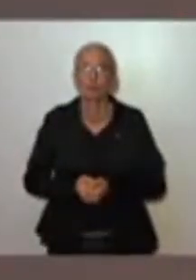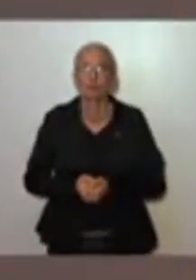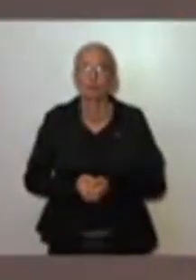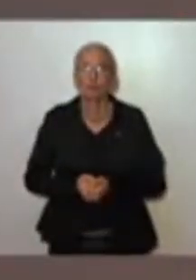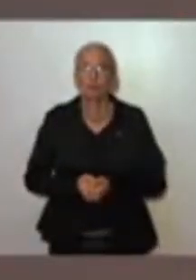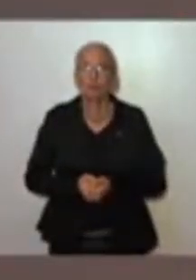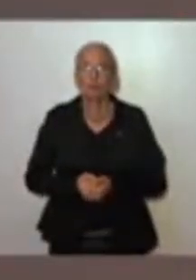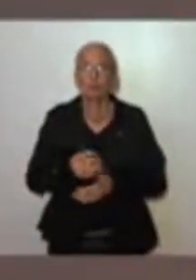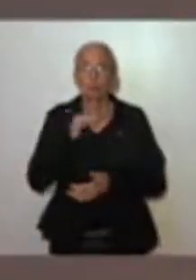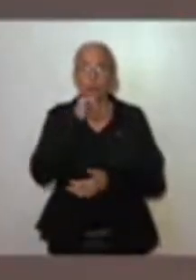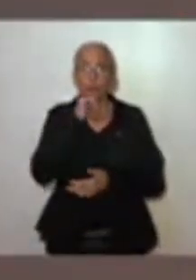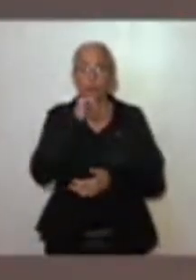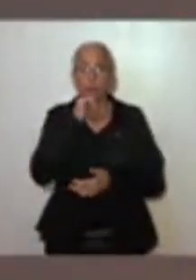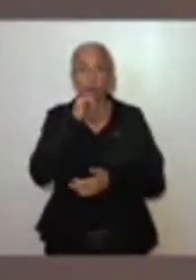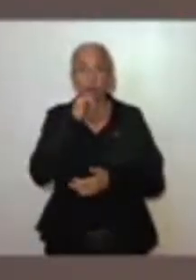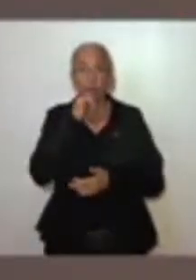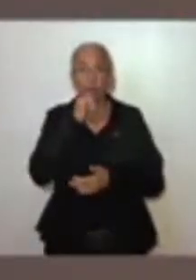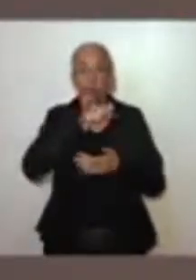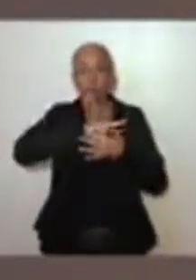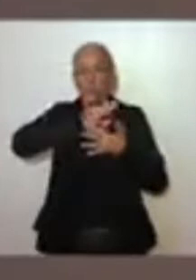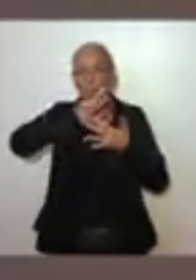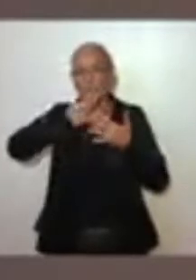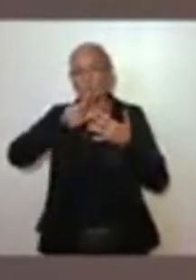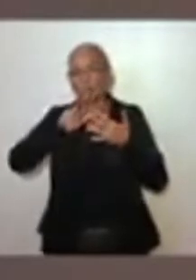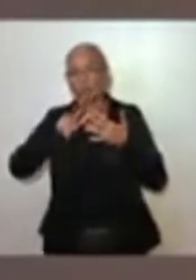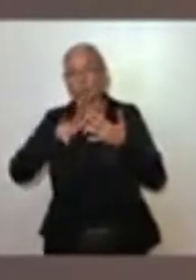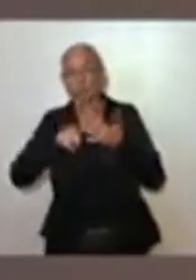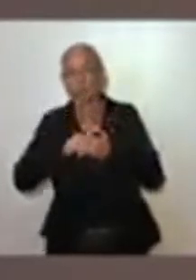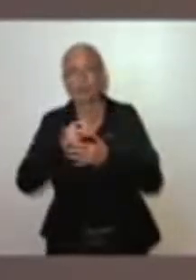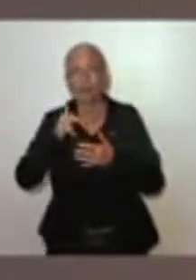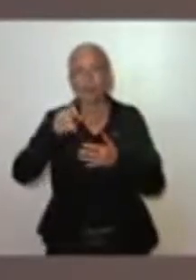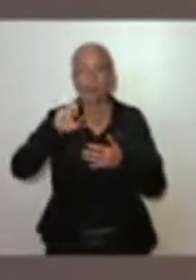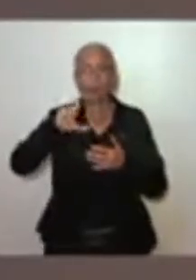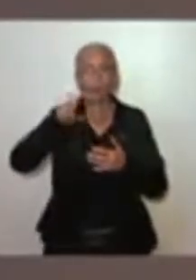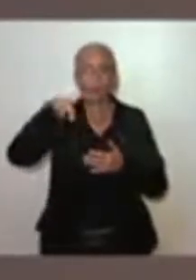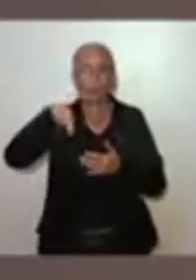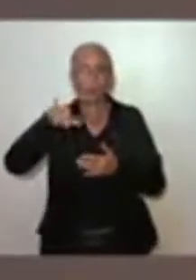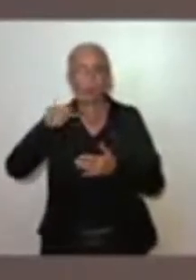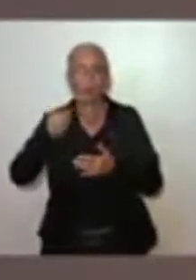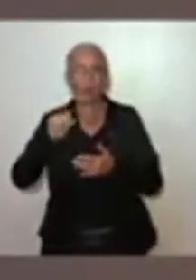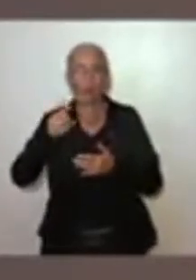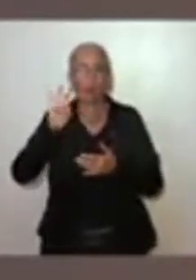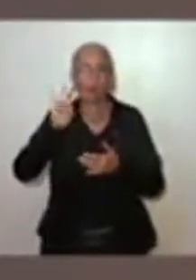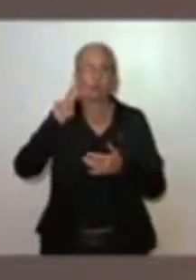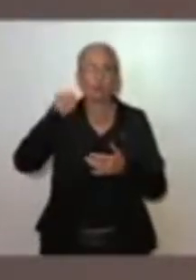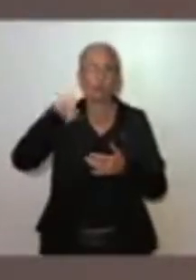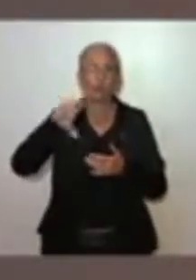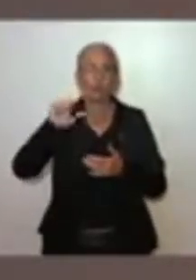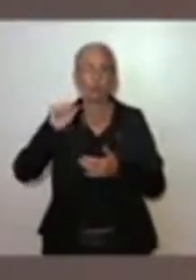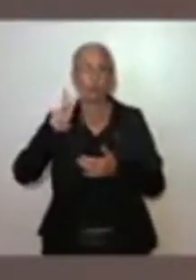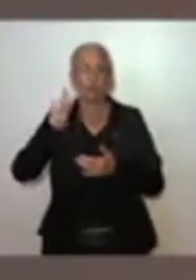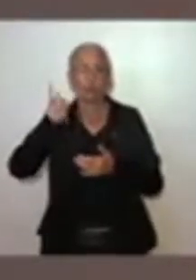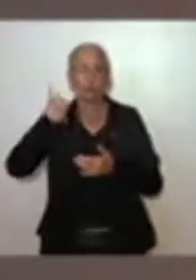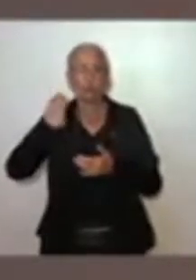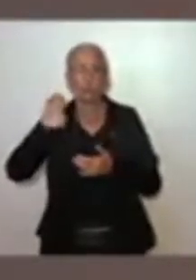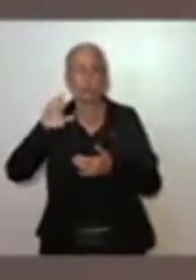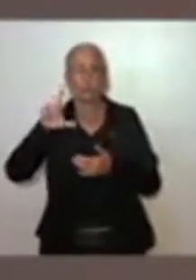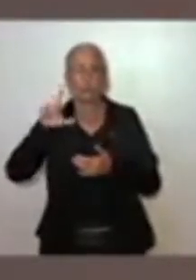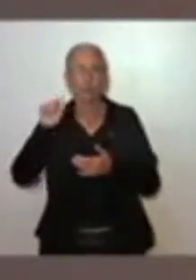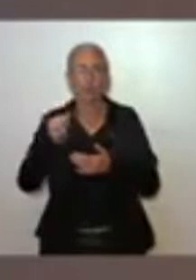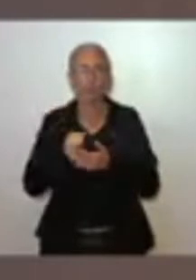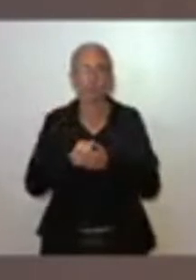o e os exemplos se multiplicam Hungria Polônia Turquia Rússia Filipinas Venezuela Nicarágua El